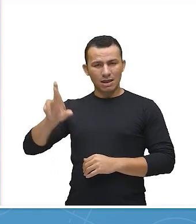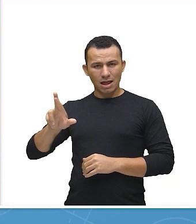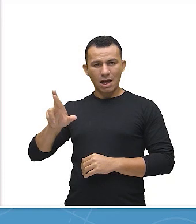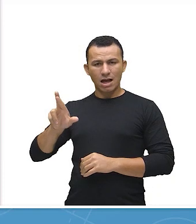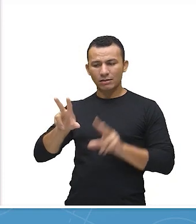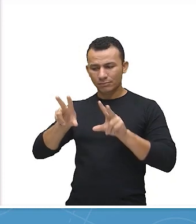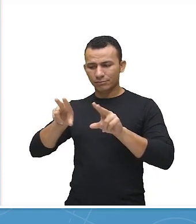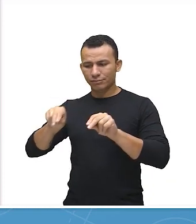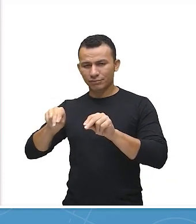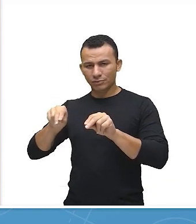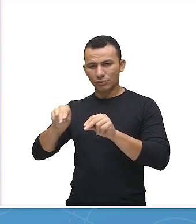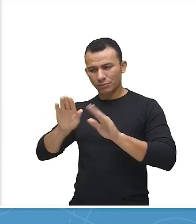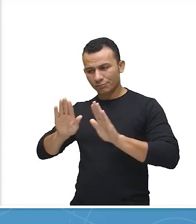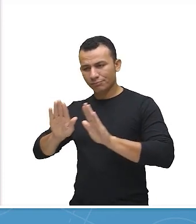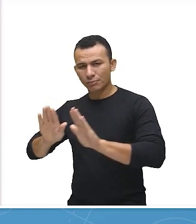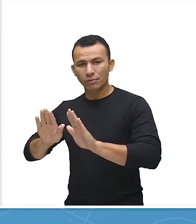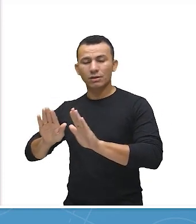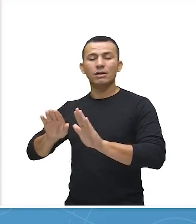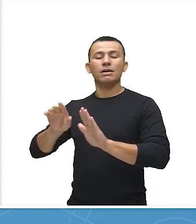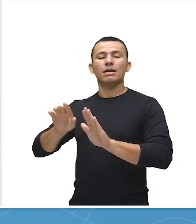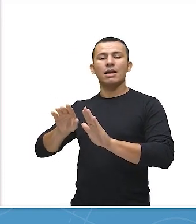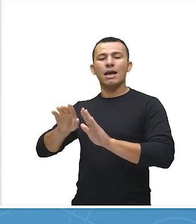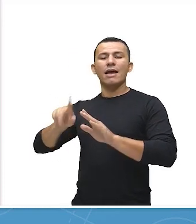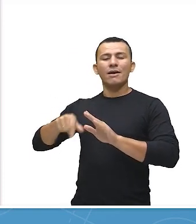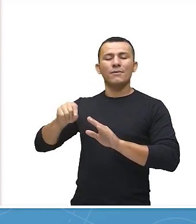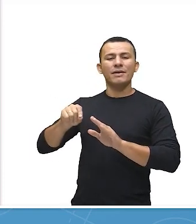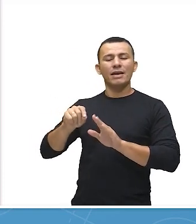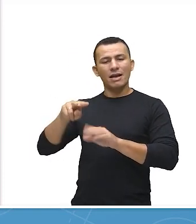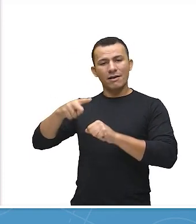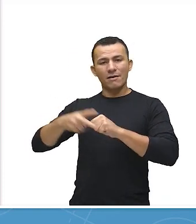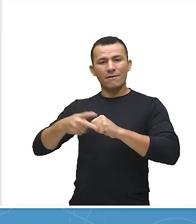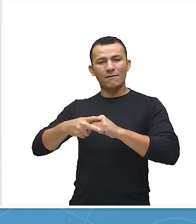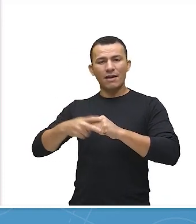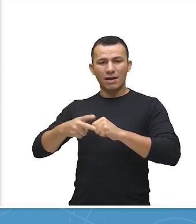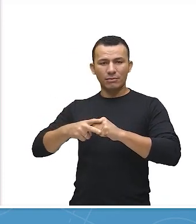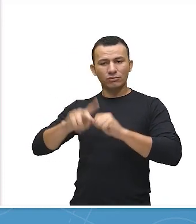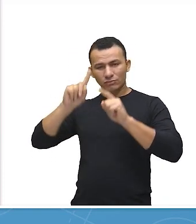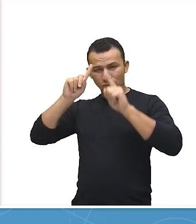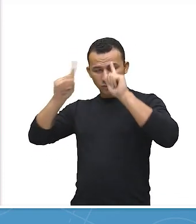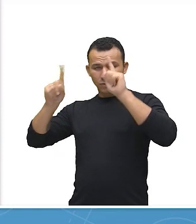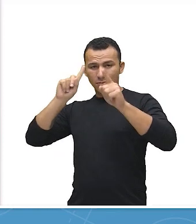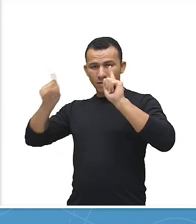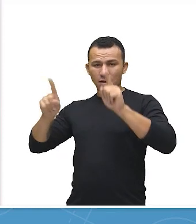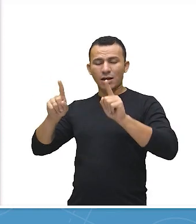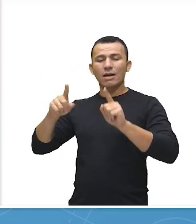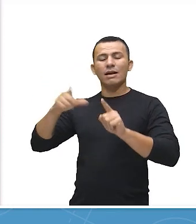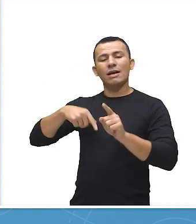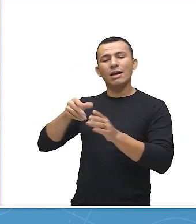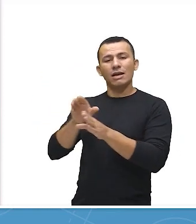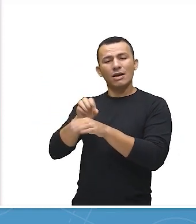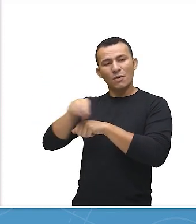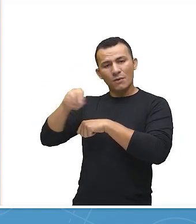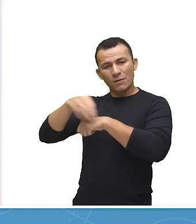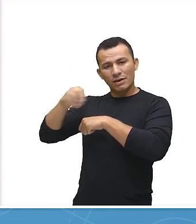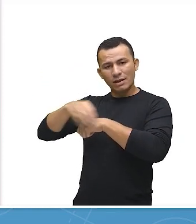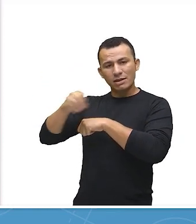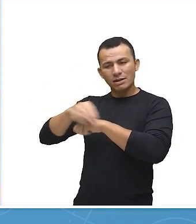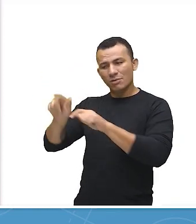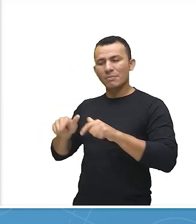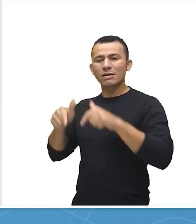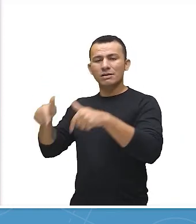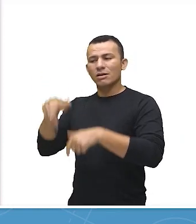empurre. Então, esses verbos de comando estão no tempo imperativo, justamente dando um comando de ação, né, para a